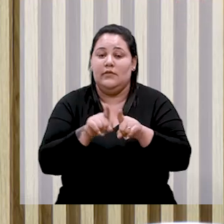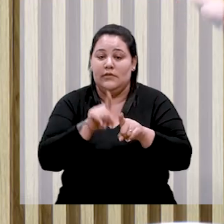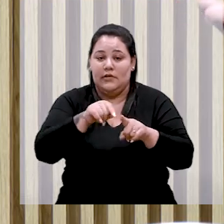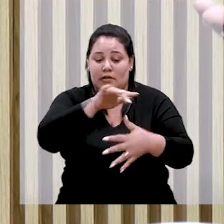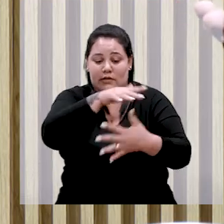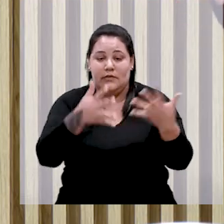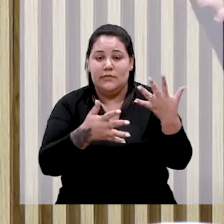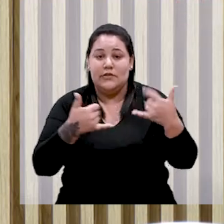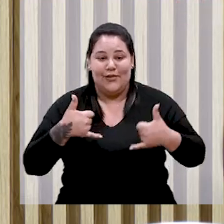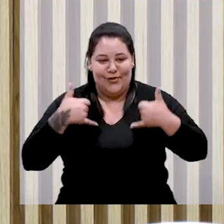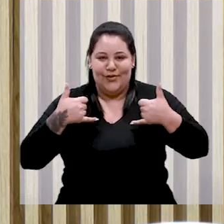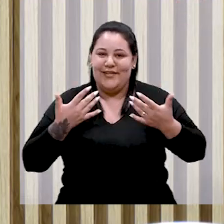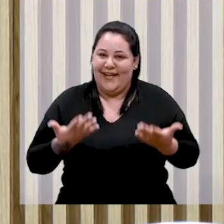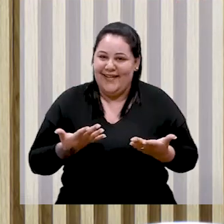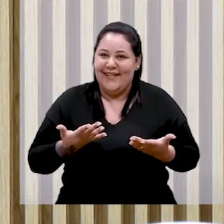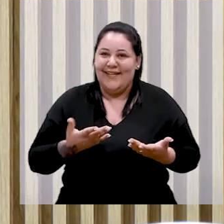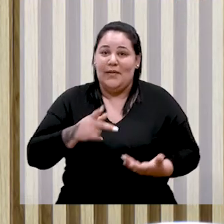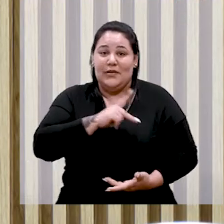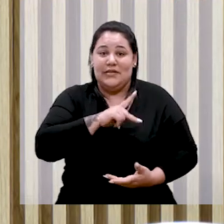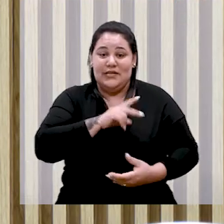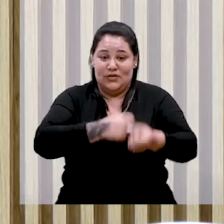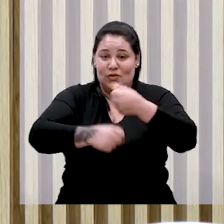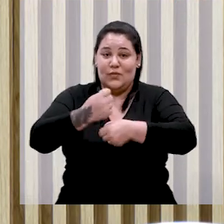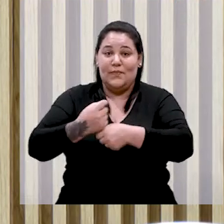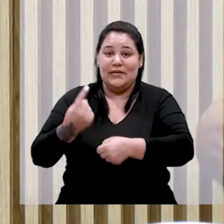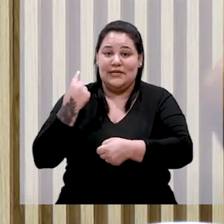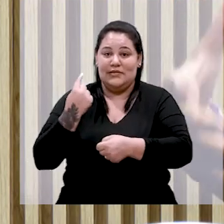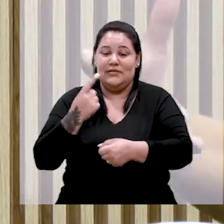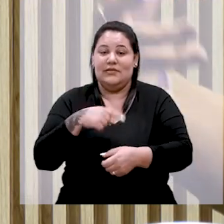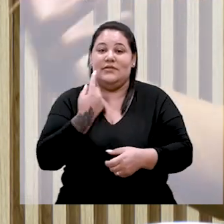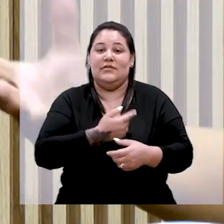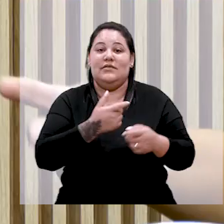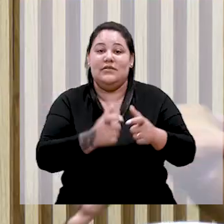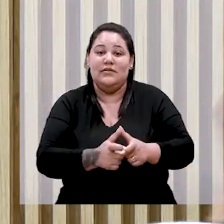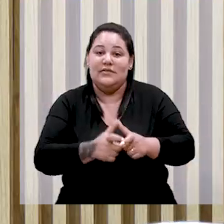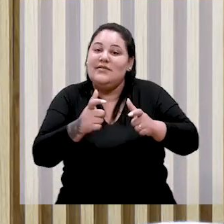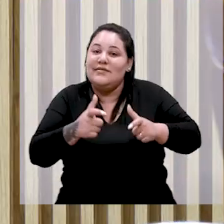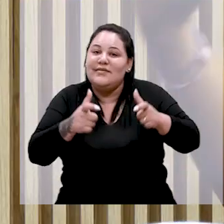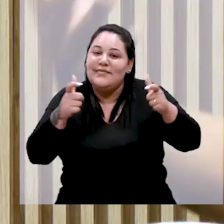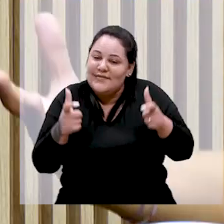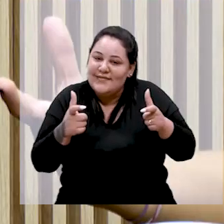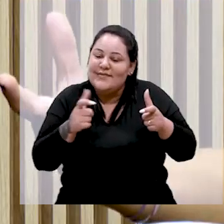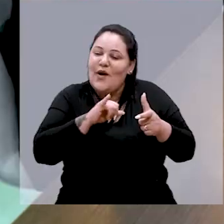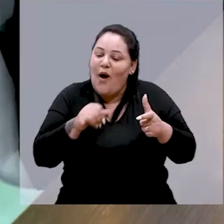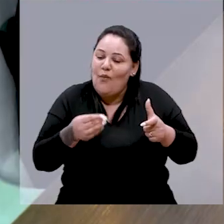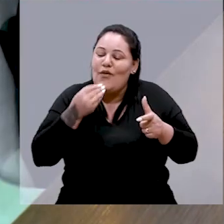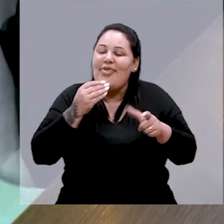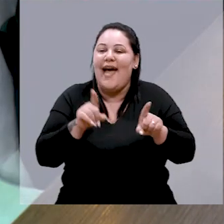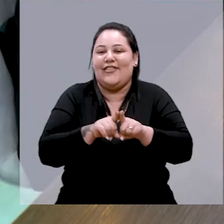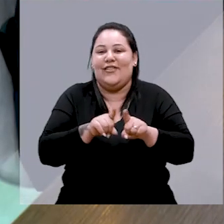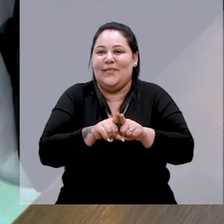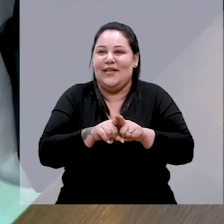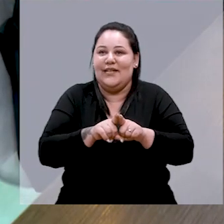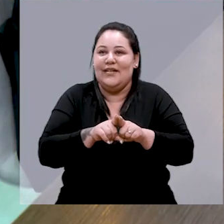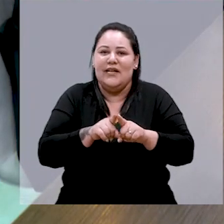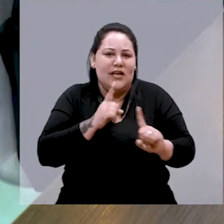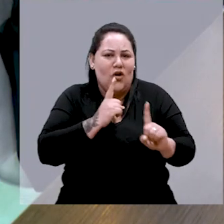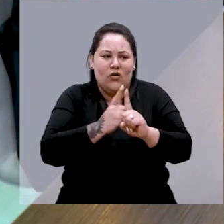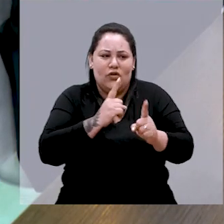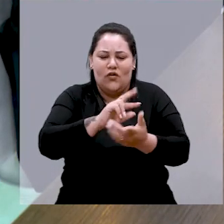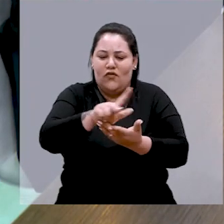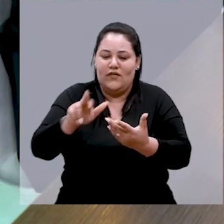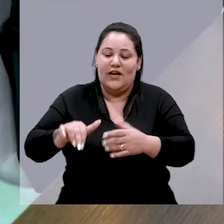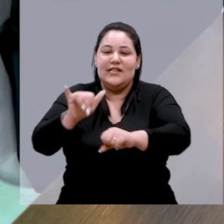questão das Libras, que orgulho, né? Foi na presidência o ano passado em que a gente ampliou isso, trouxe essa possibilidade, né? E buscou